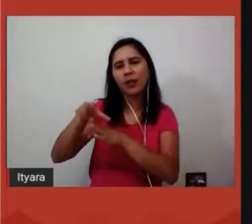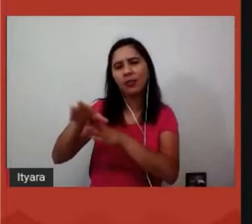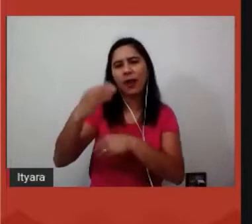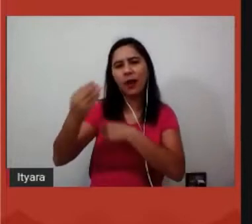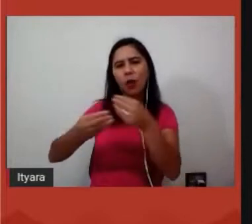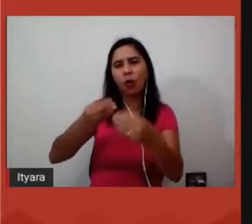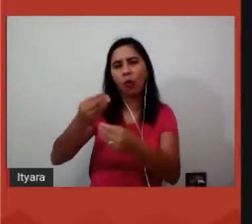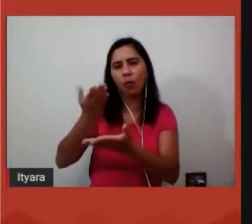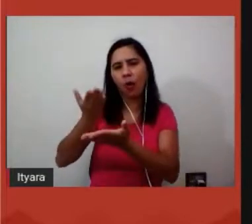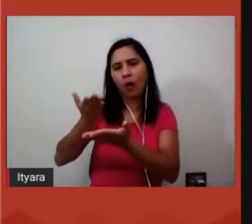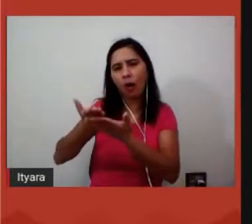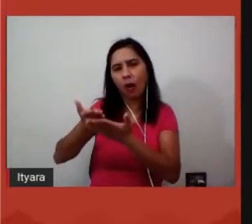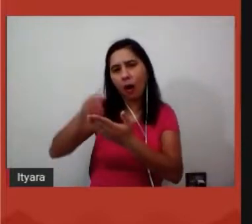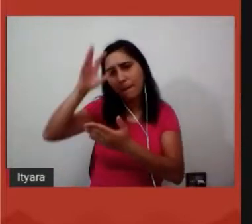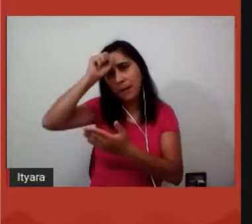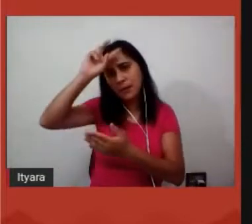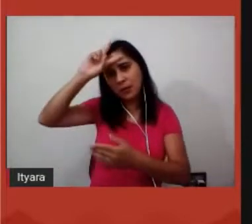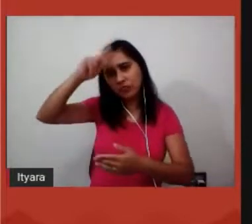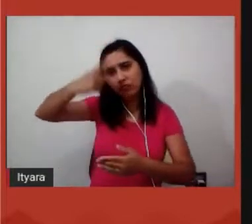autodirigida.